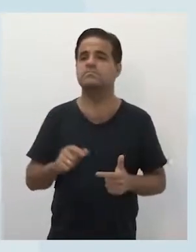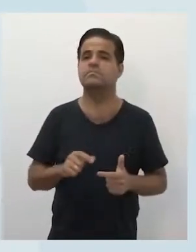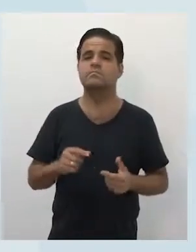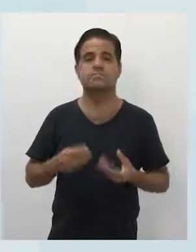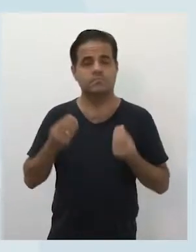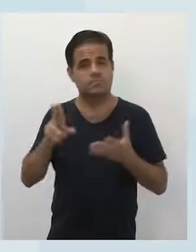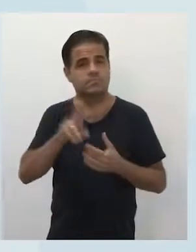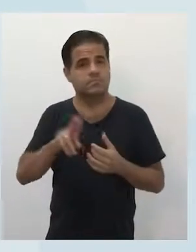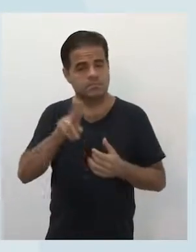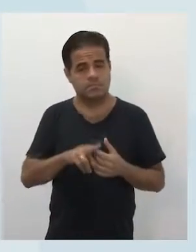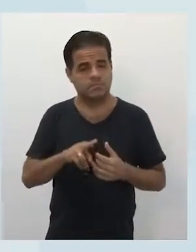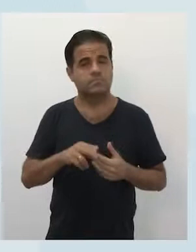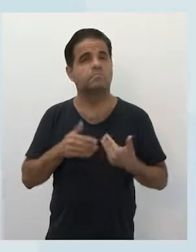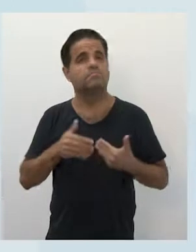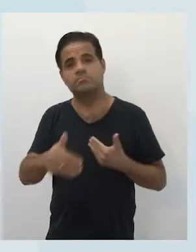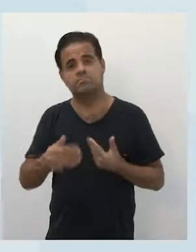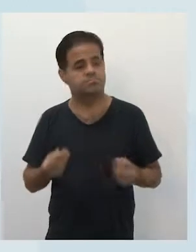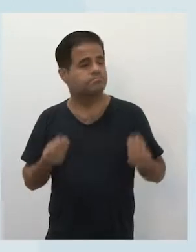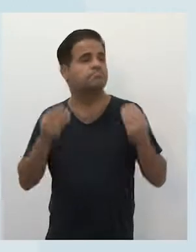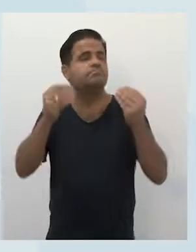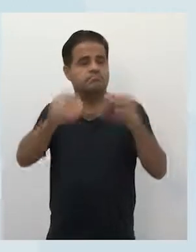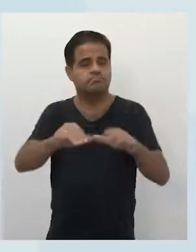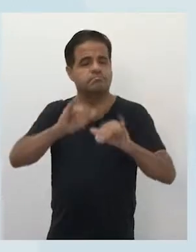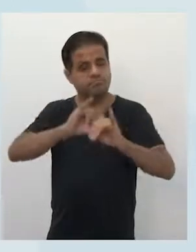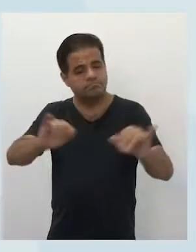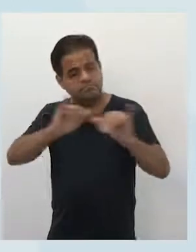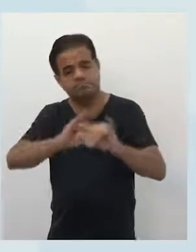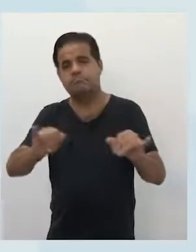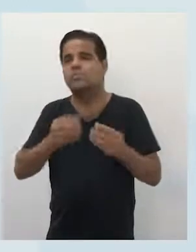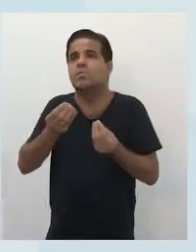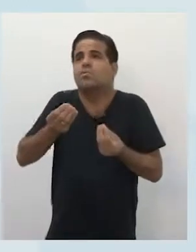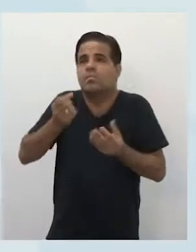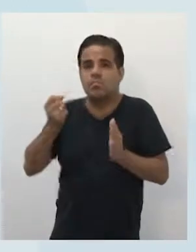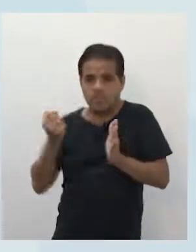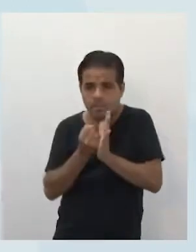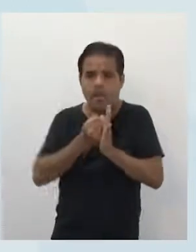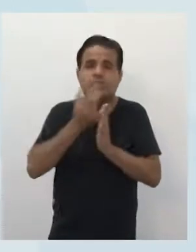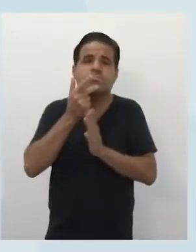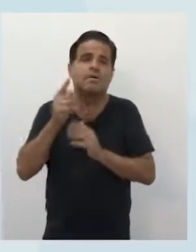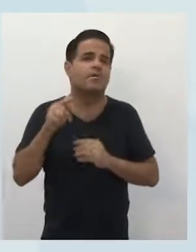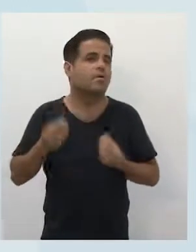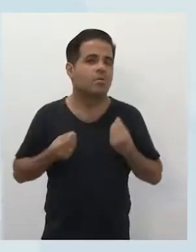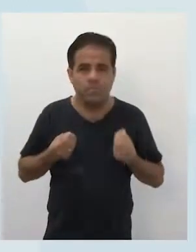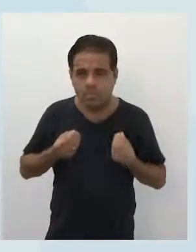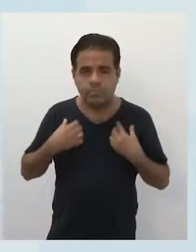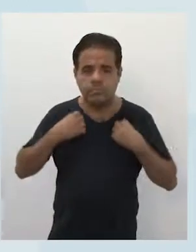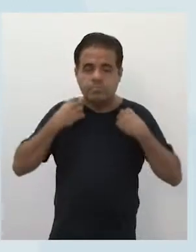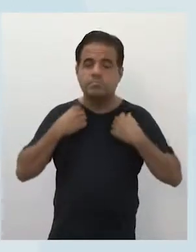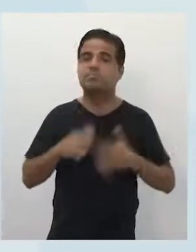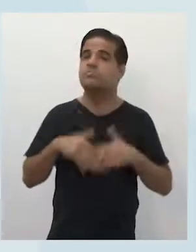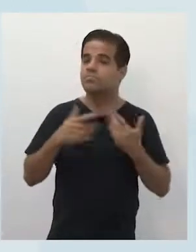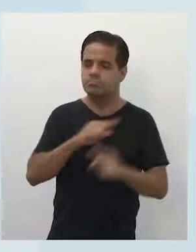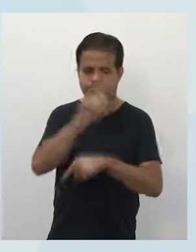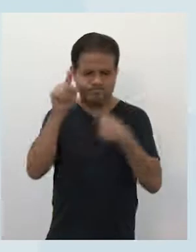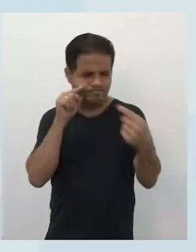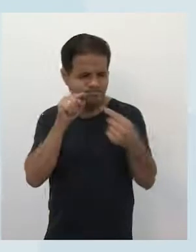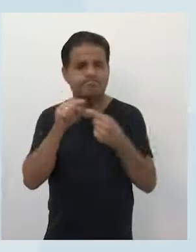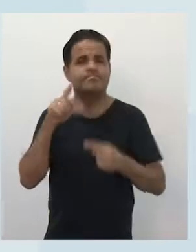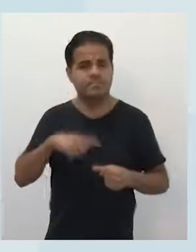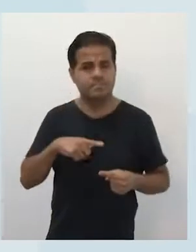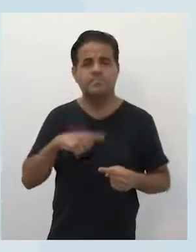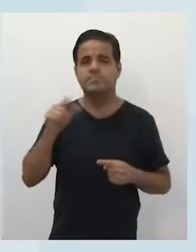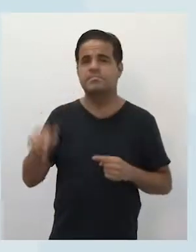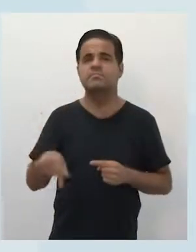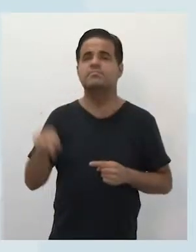foram utilizados ou são utilizados para empregar essas declarações? Então, como é que eu marco essa fala? Tá? E qual a finalidade de se ter